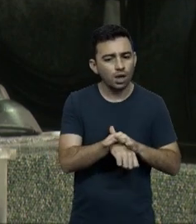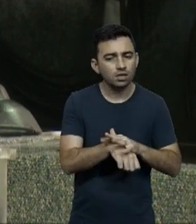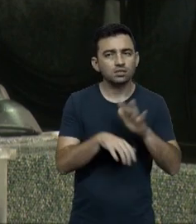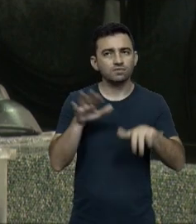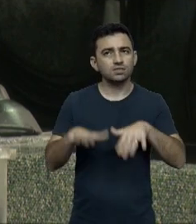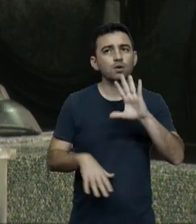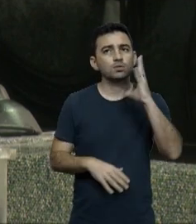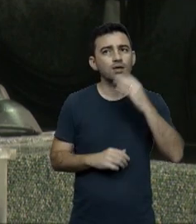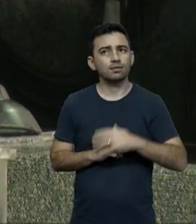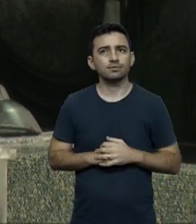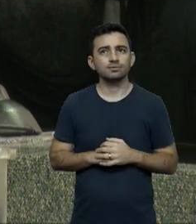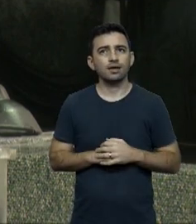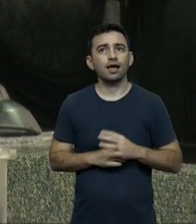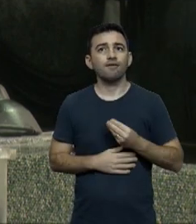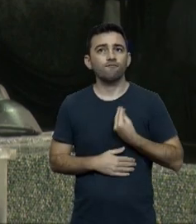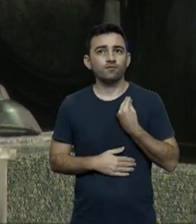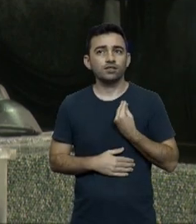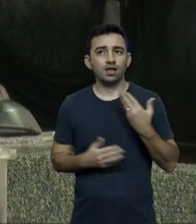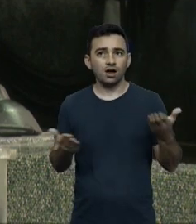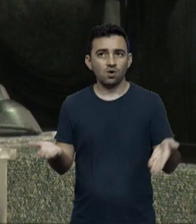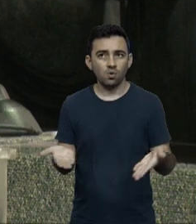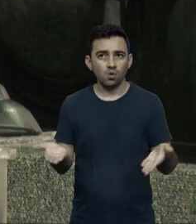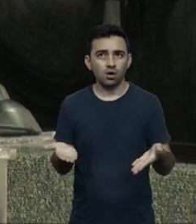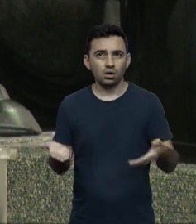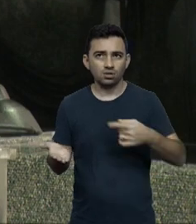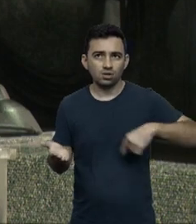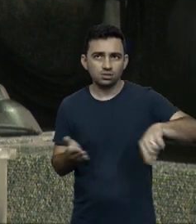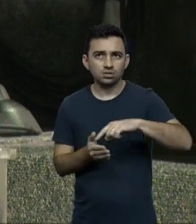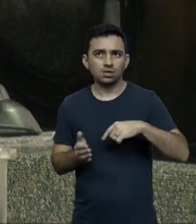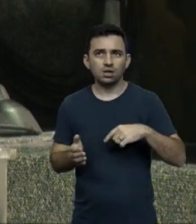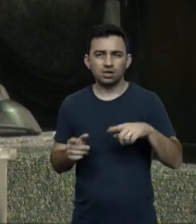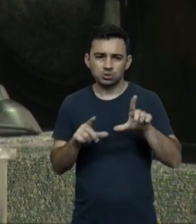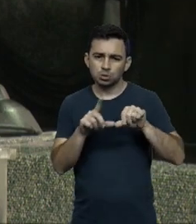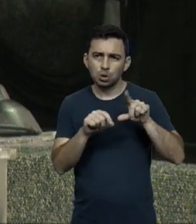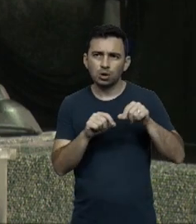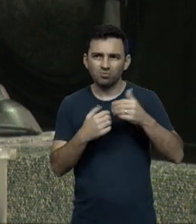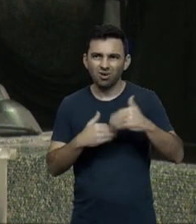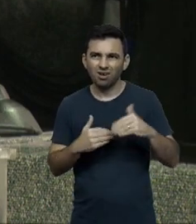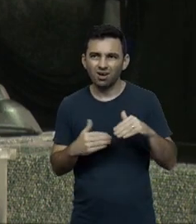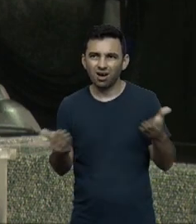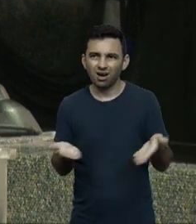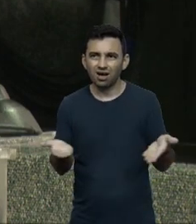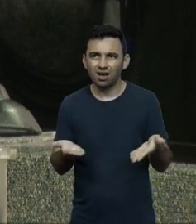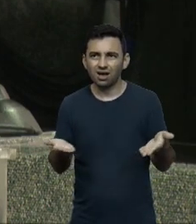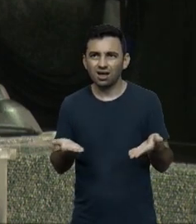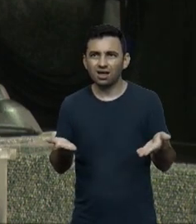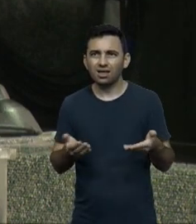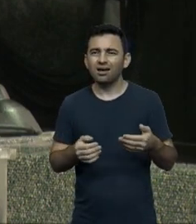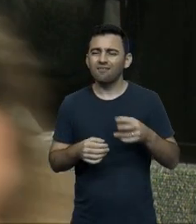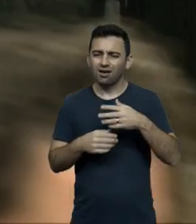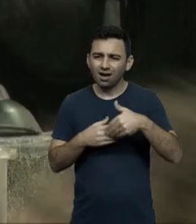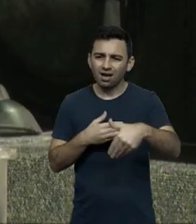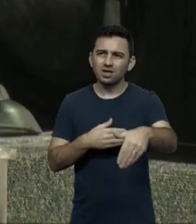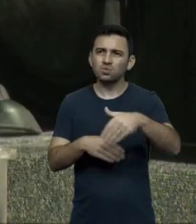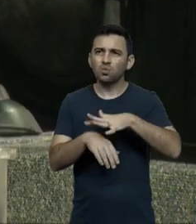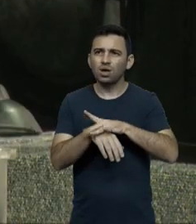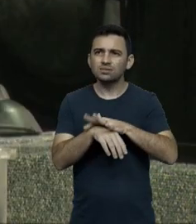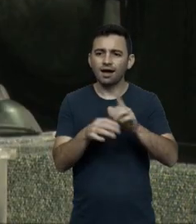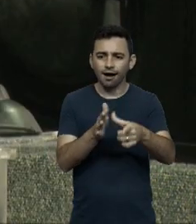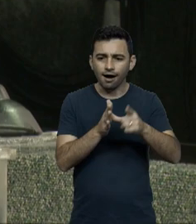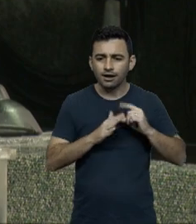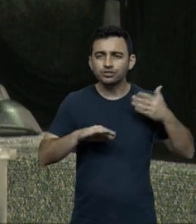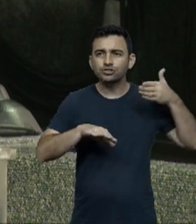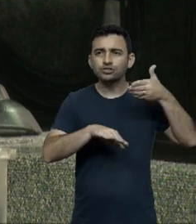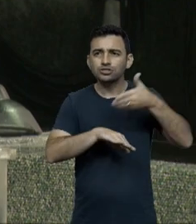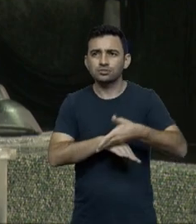porque nessa vida que a gente vive do jeito que a gente vive com processo seletivo dessa forma a gente adoece antes de ir para escola